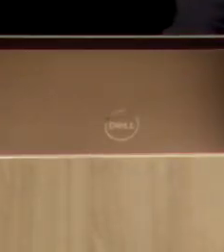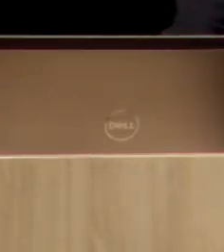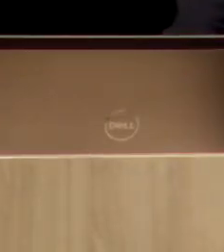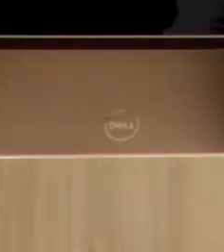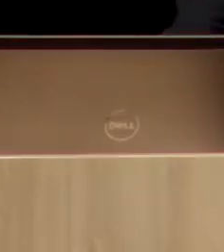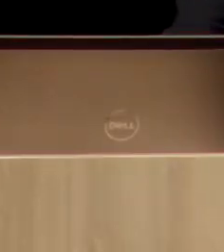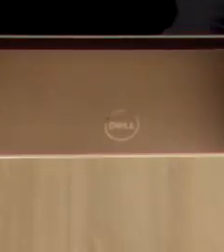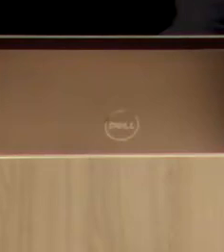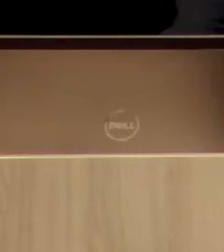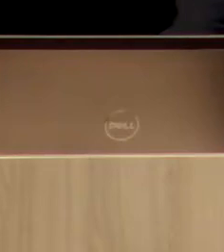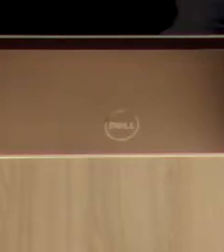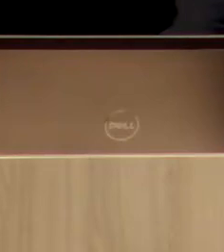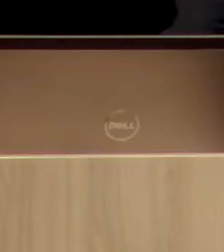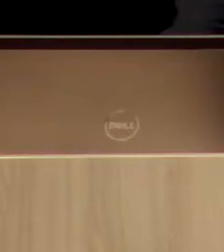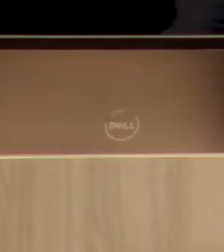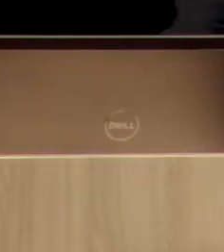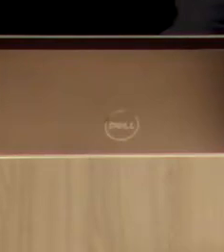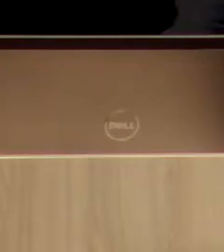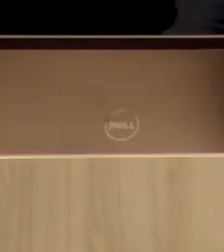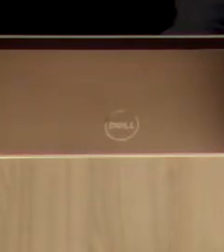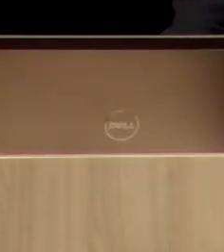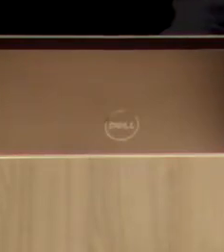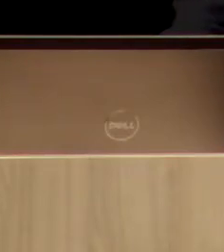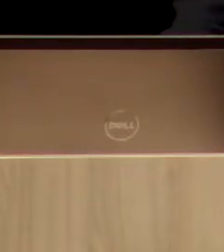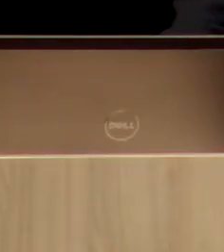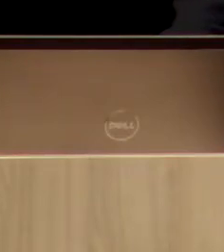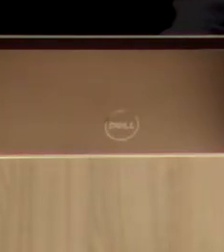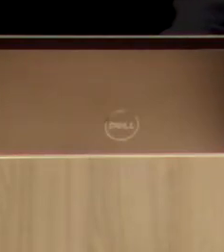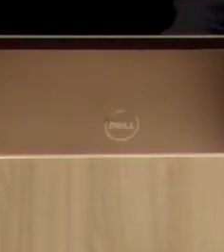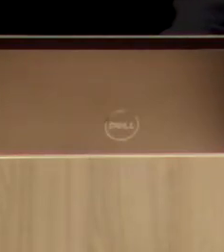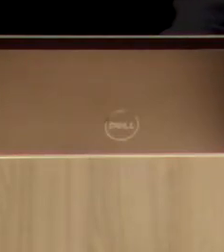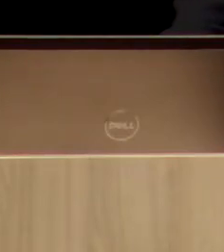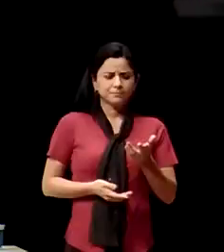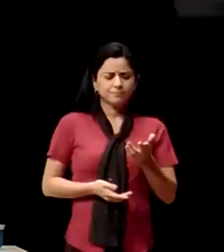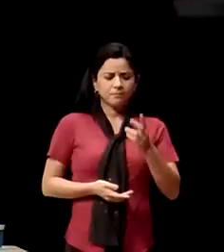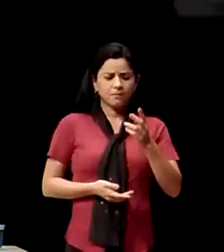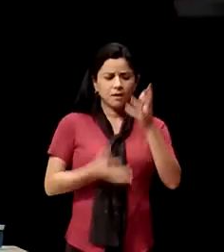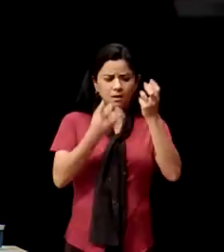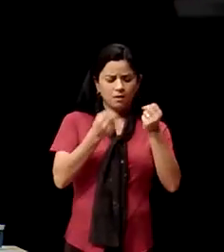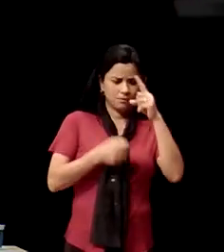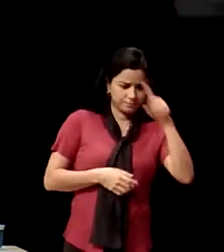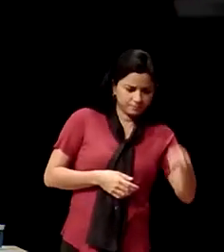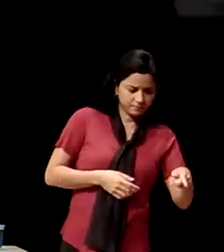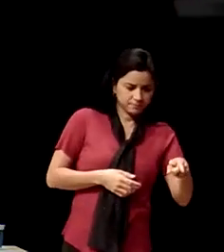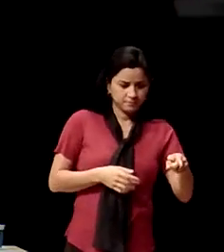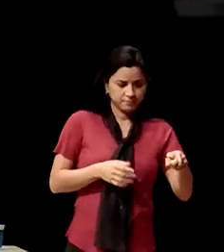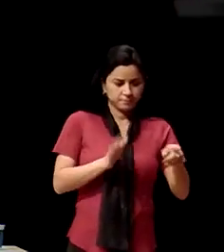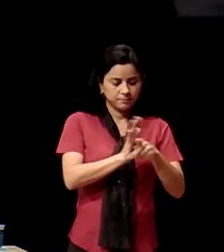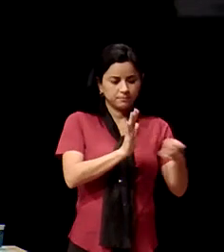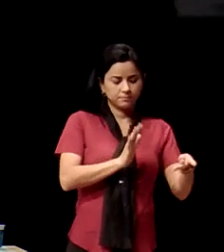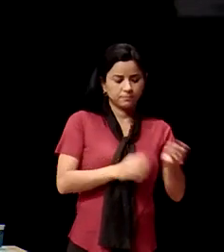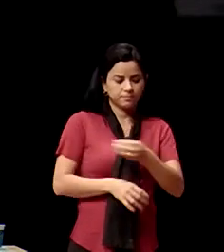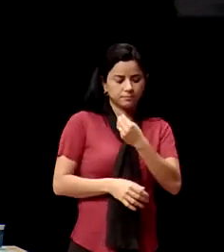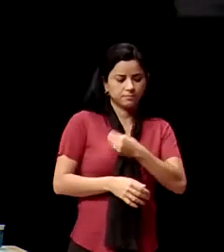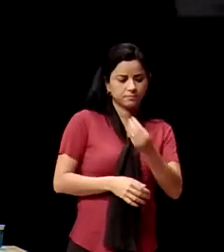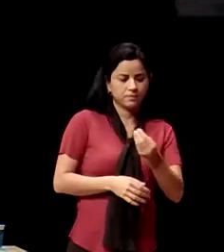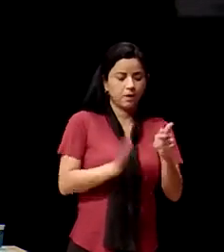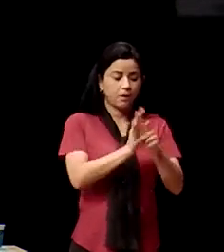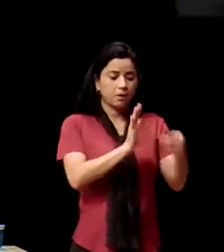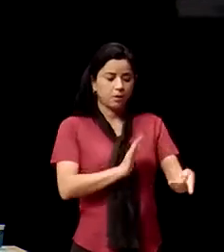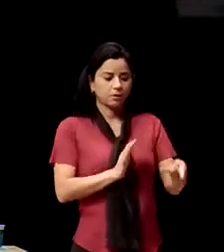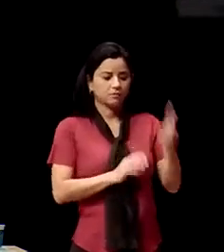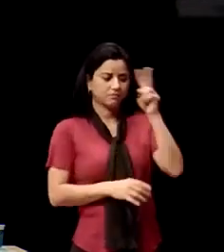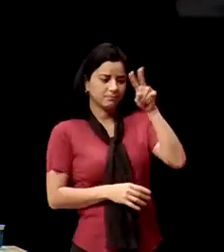by its own existence and history. É autorizada pela sua própria existência e pela sua